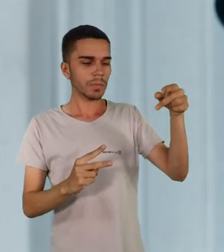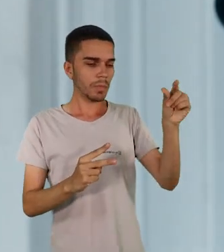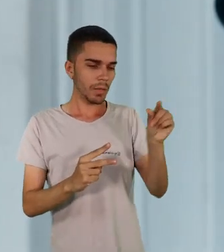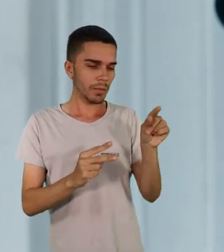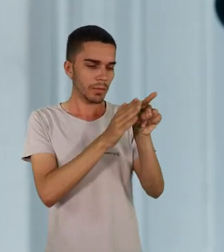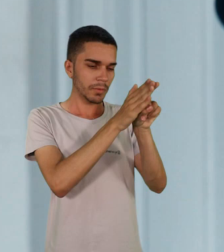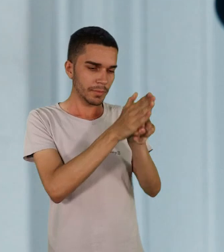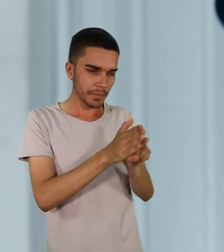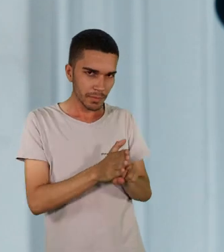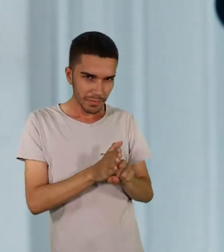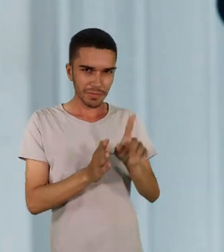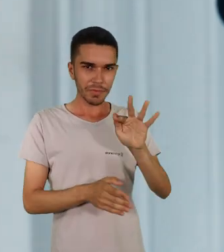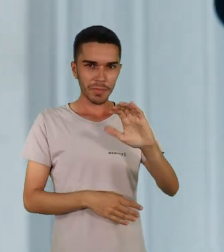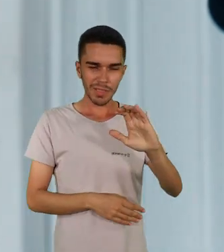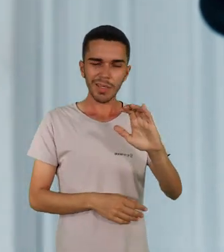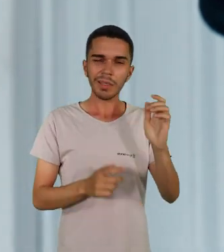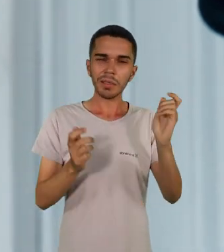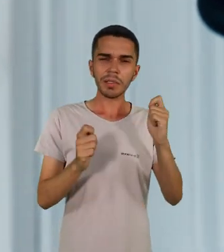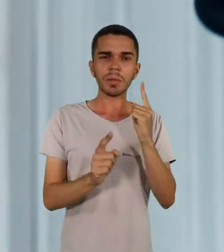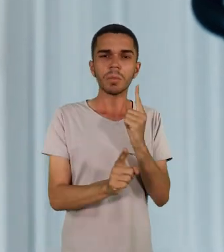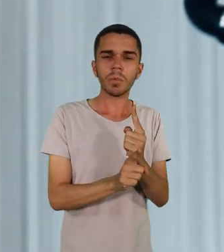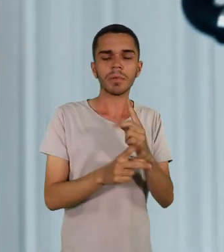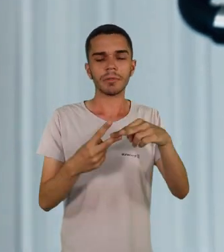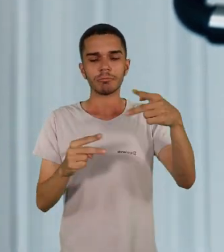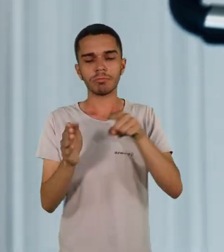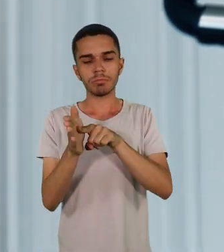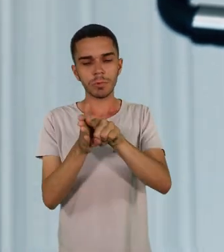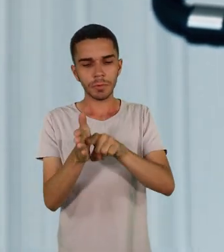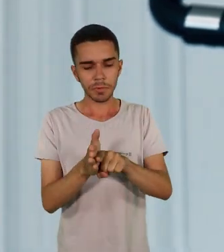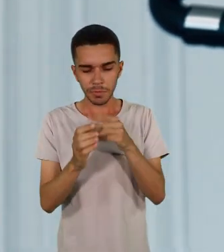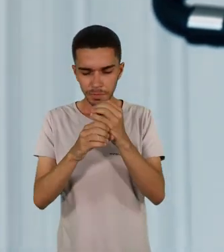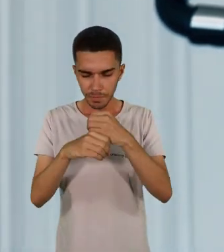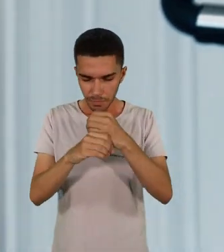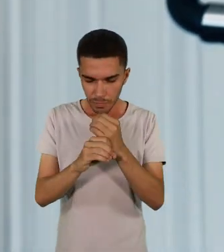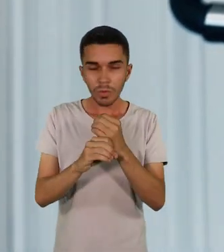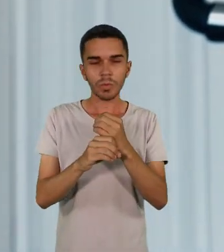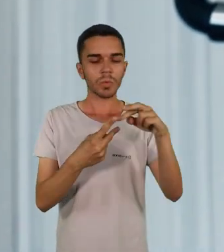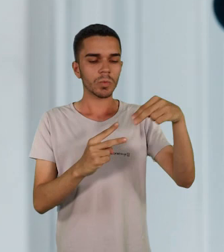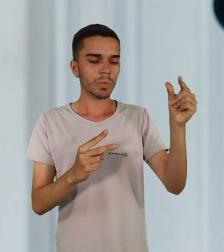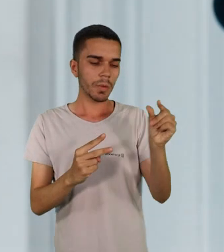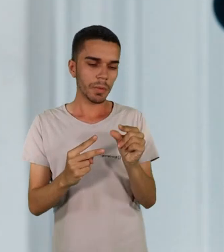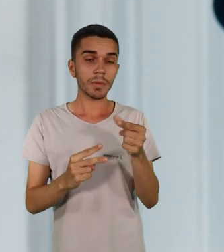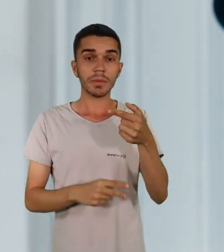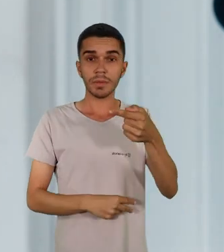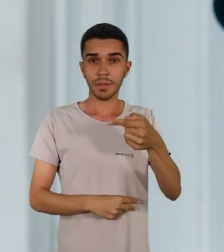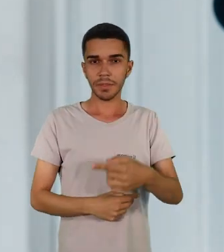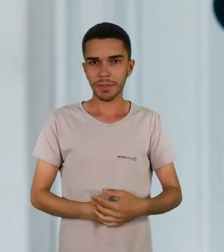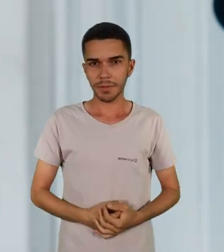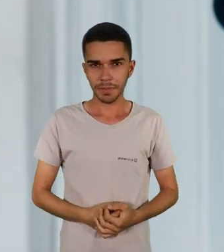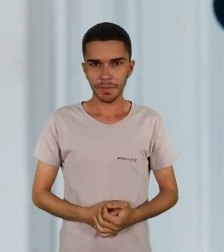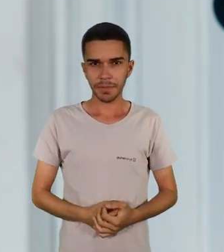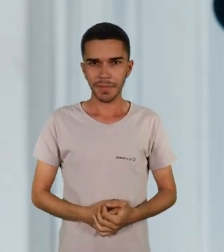fibrose cística, que é visto através de exames genéticos no cromossoma 7. É importante